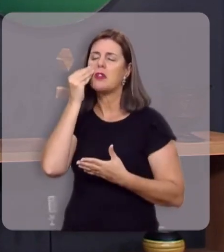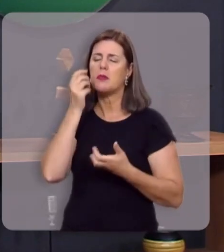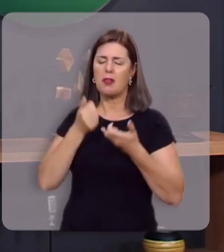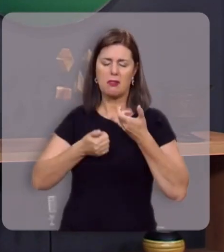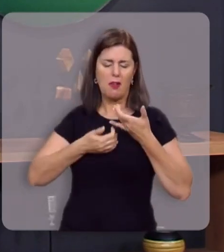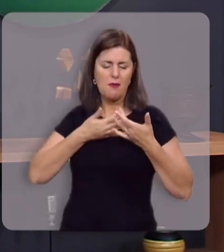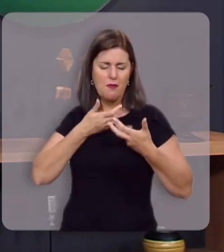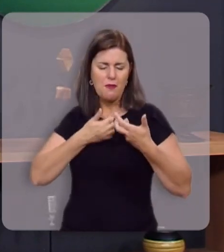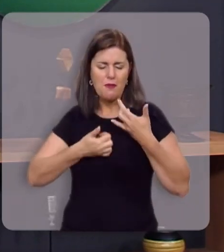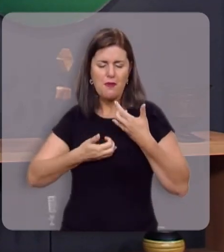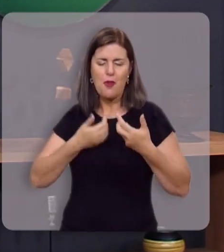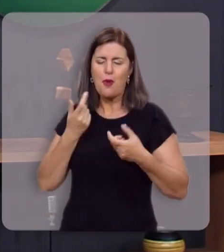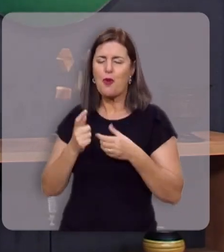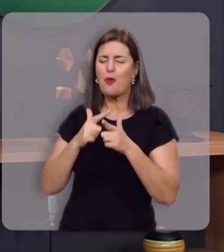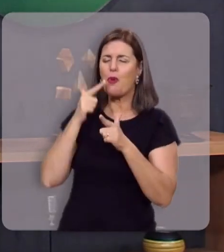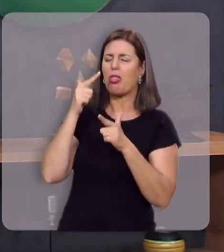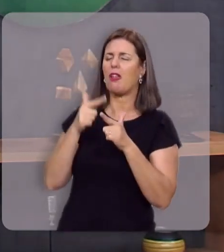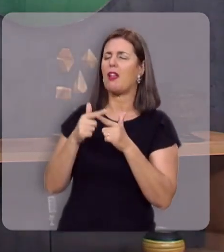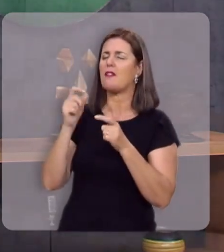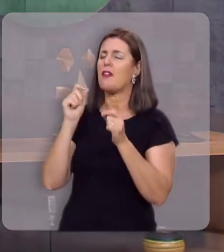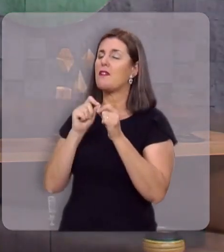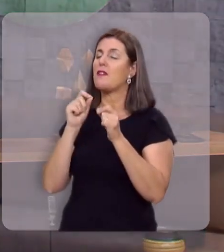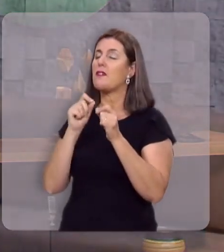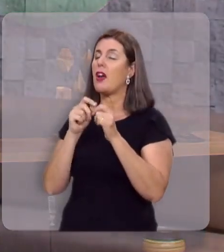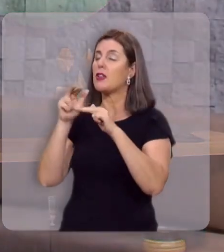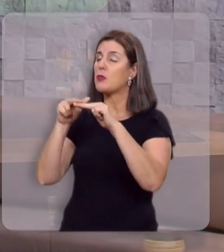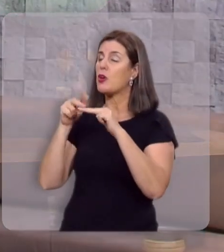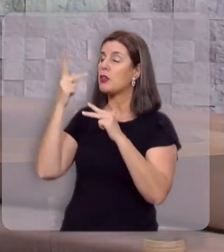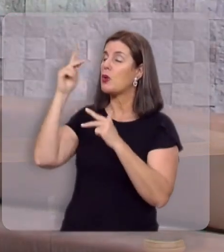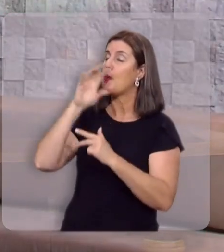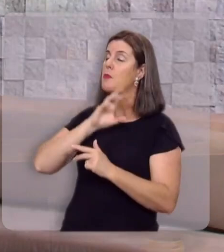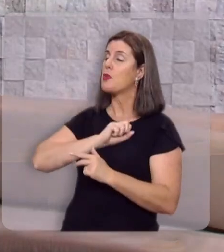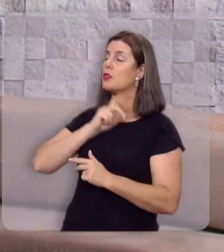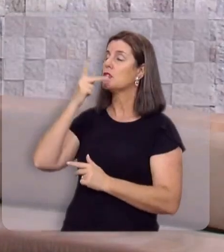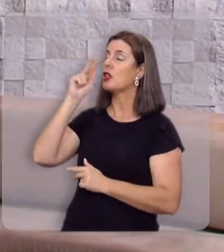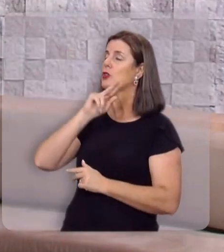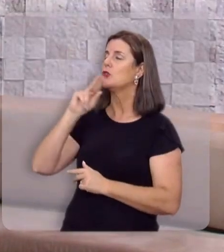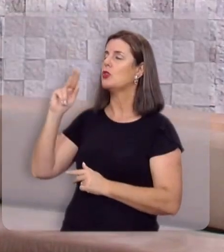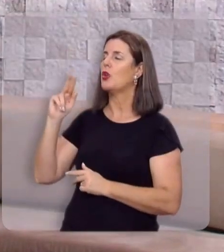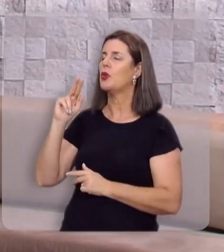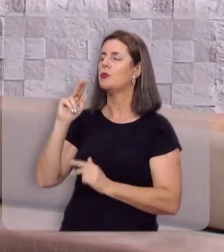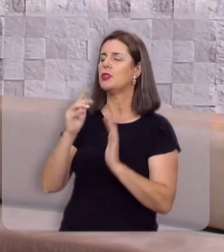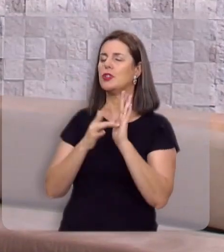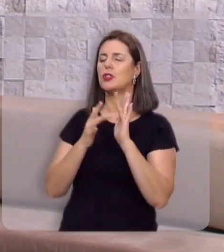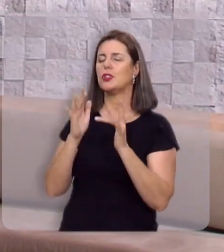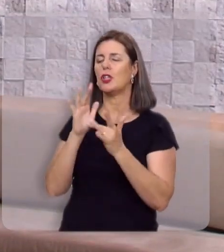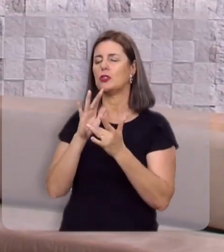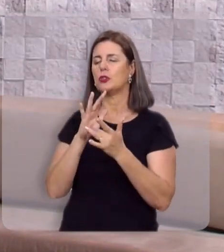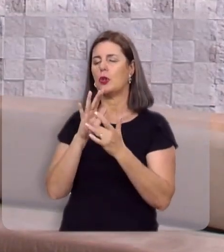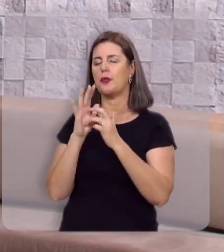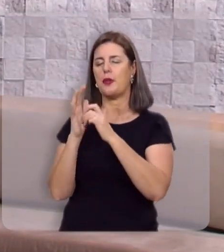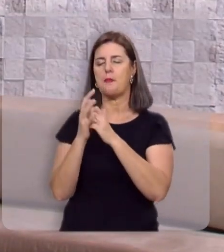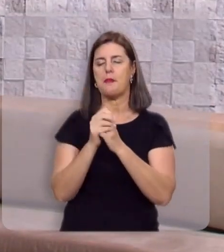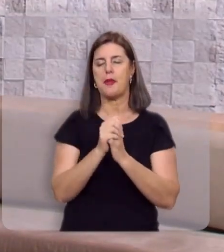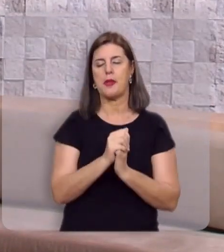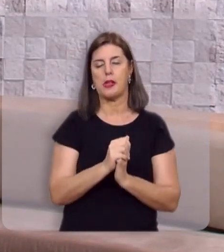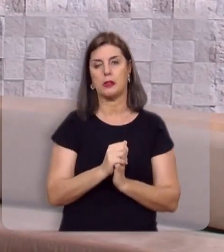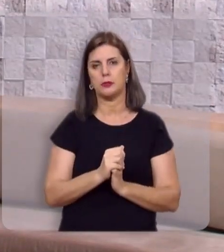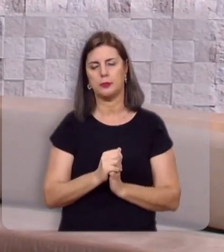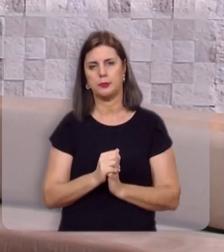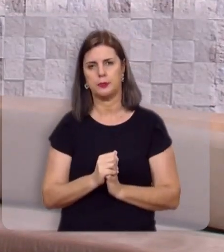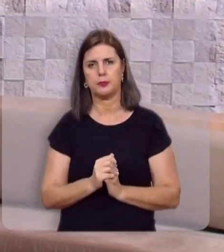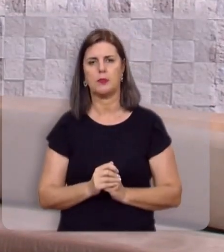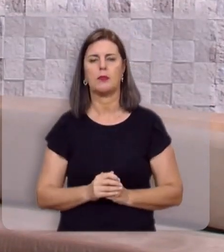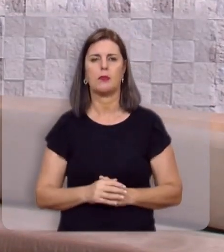este fervor espiritual. Faça isso, Senhor, por amor do Teu nome, em nome de Jesus.